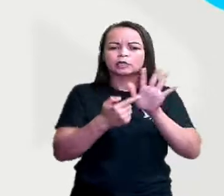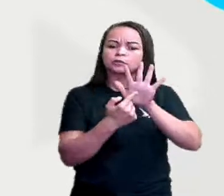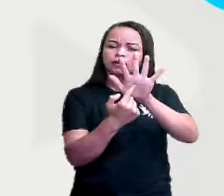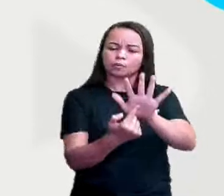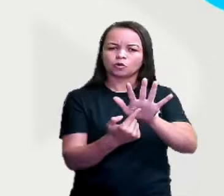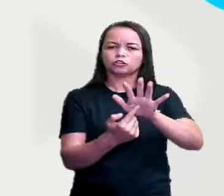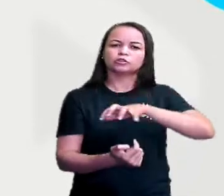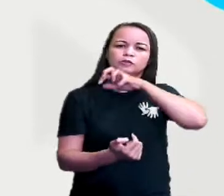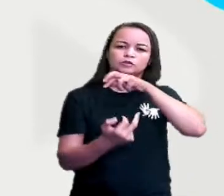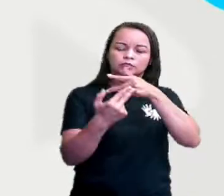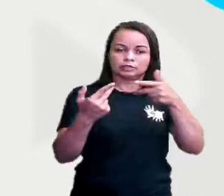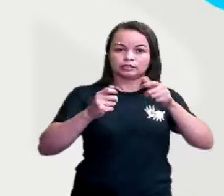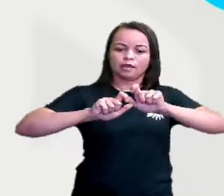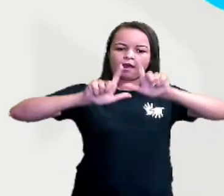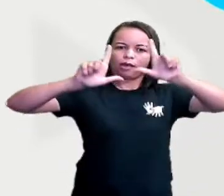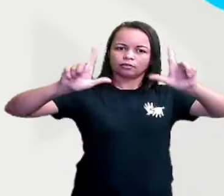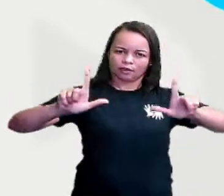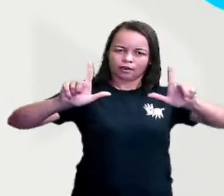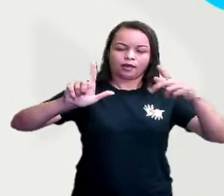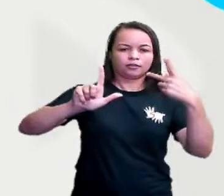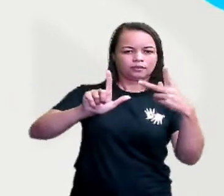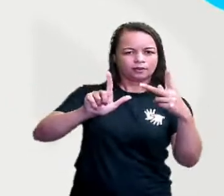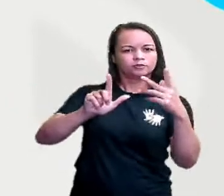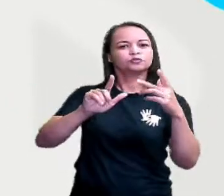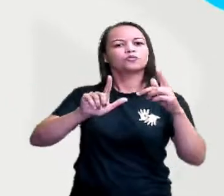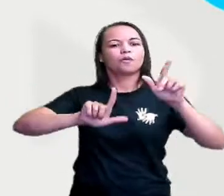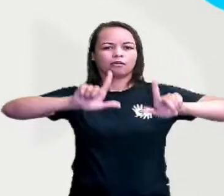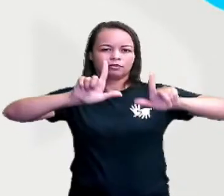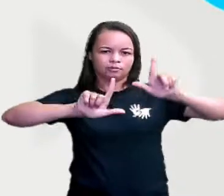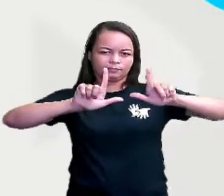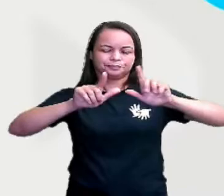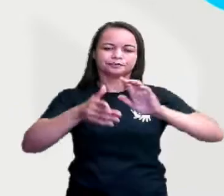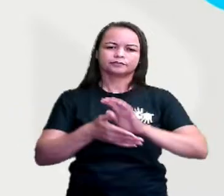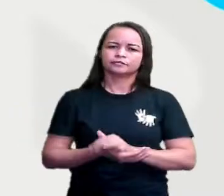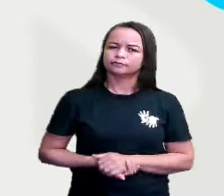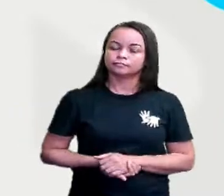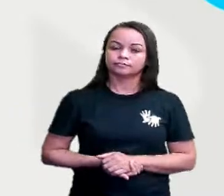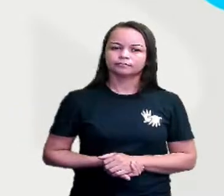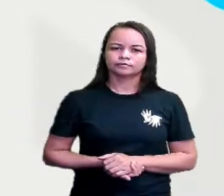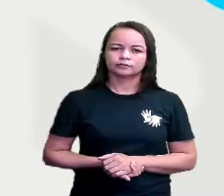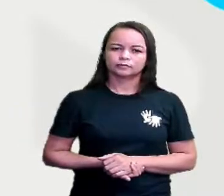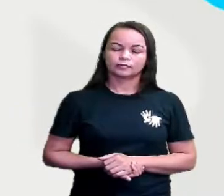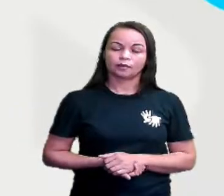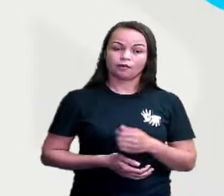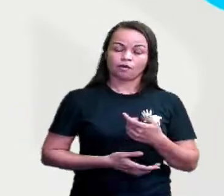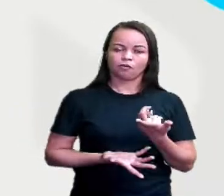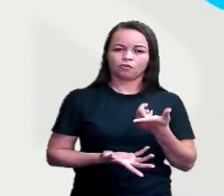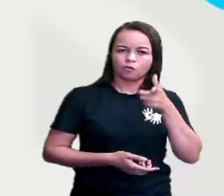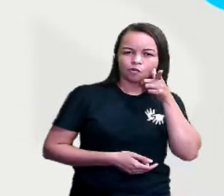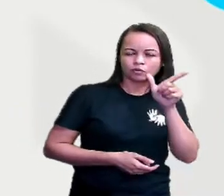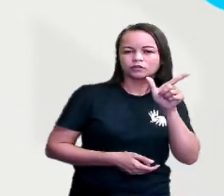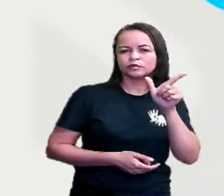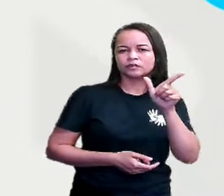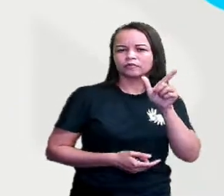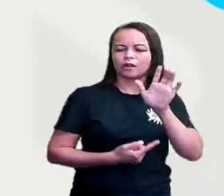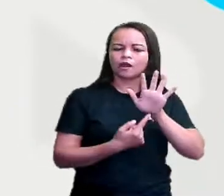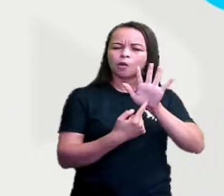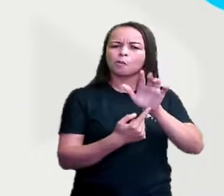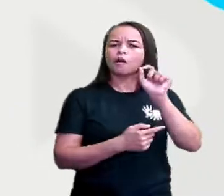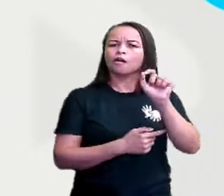que está projetada na tela da sua TV. Vamos lá. Eu consigo observar logo de